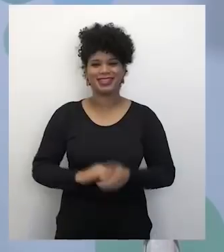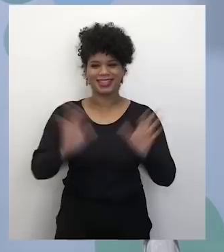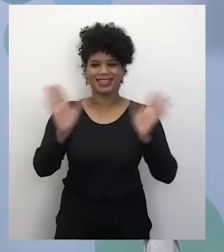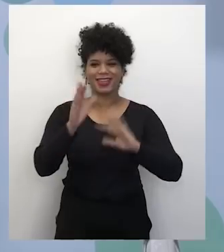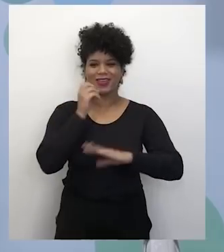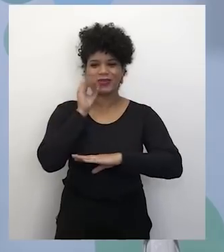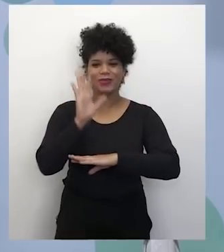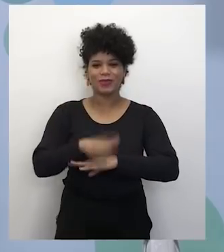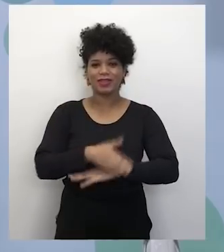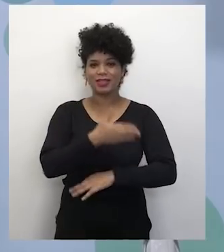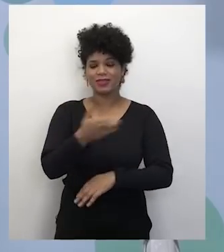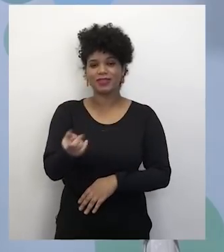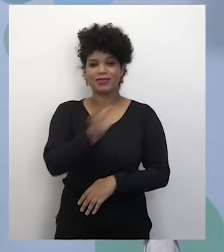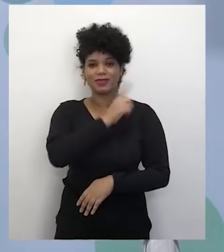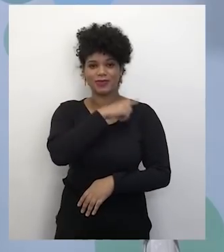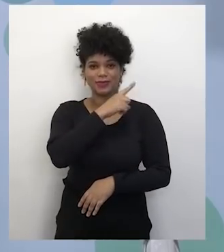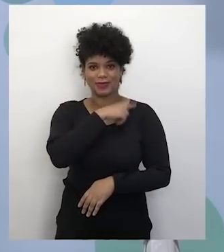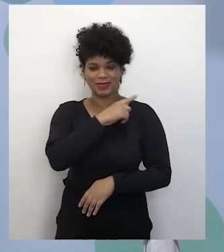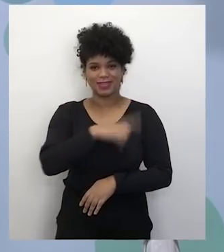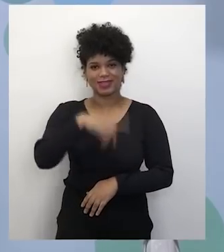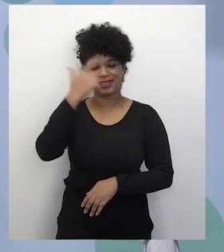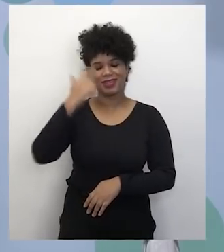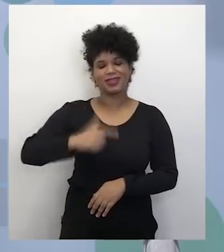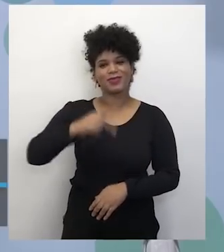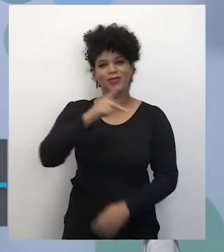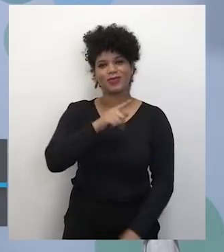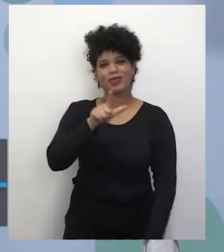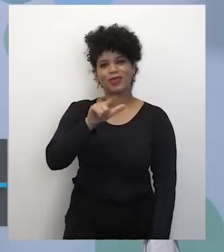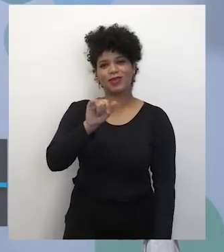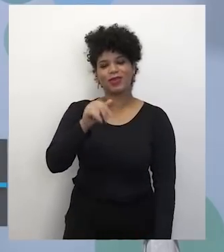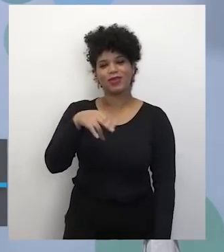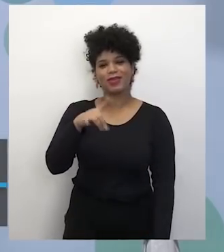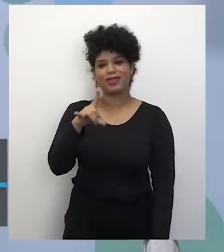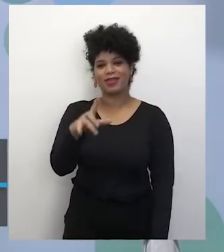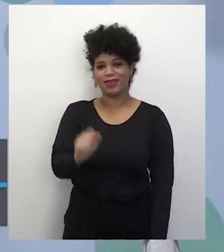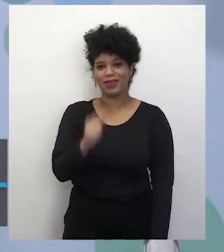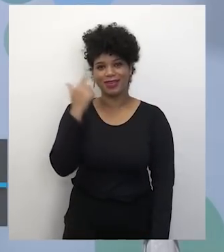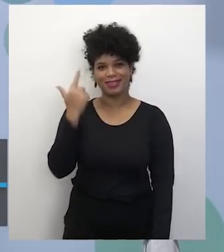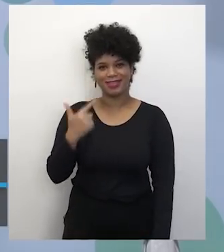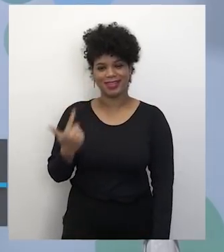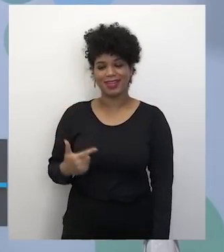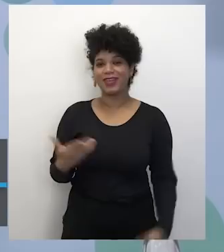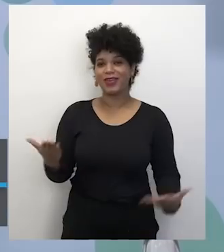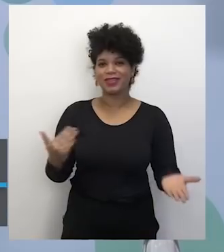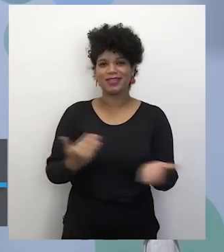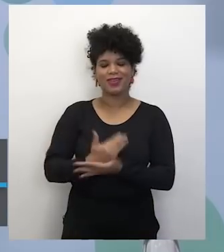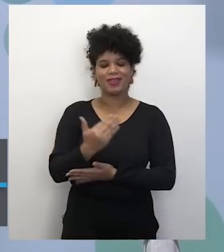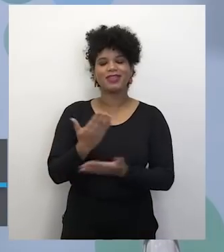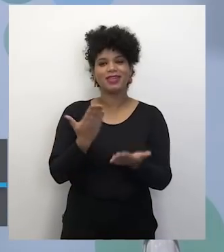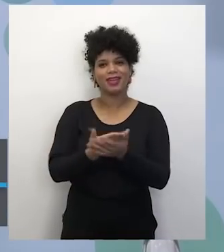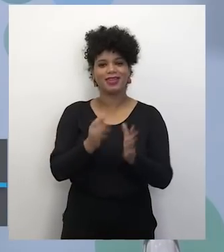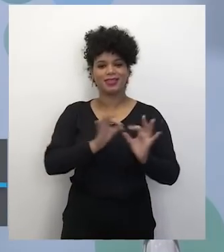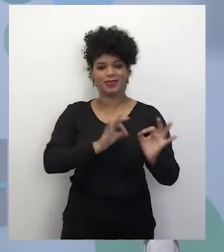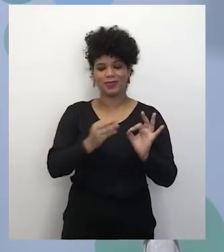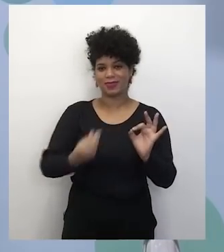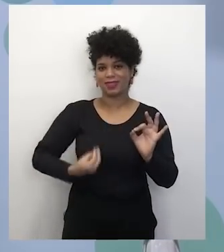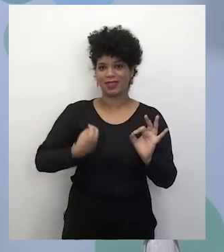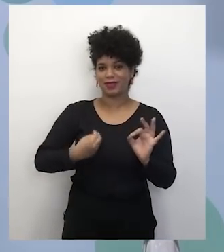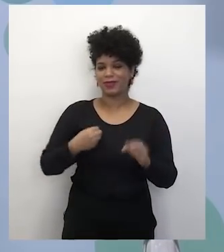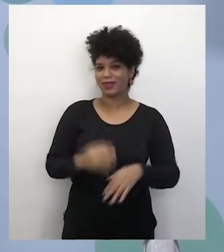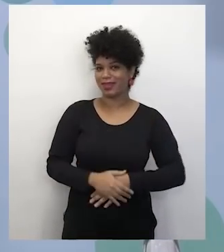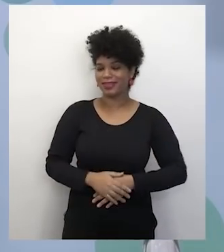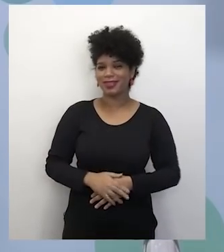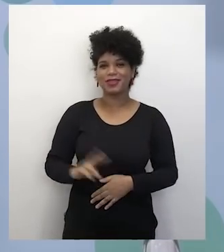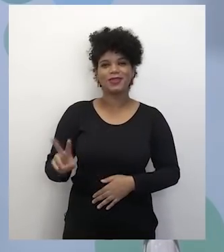Boa tarde, primeira série do ensino médio. Eu sou a professora Luanda. Estamos começando mais uma aula de projeto de vida. O tema